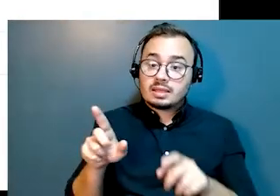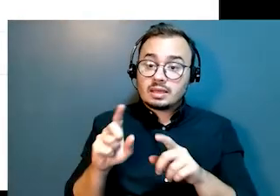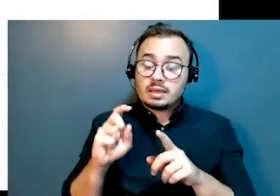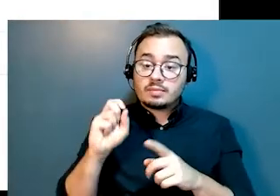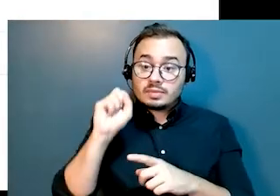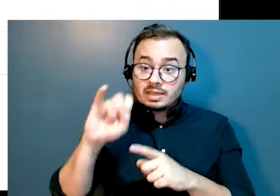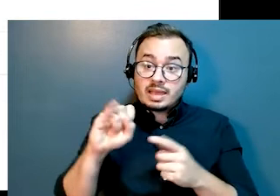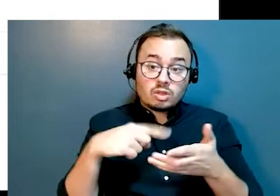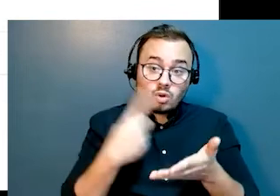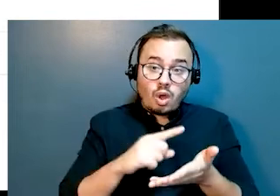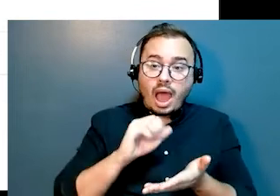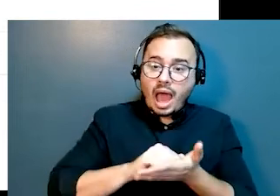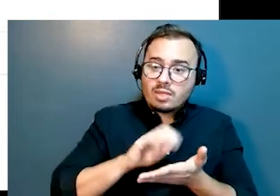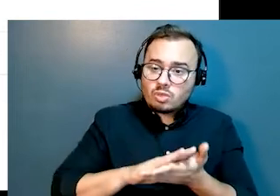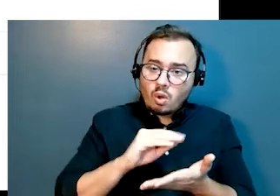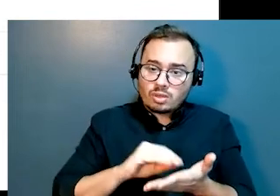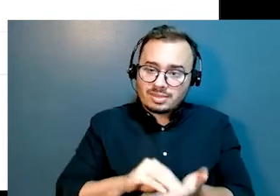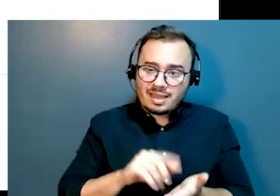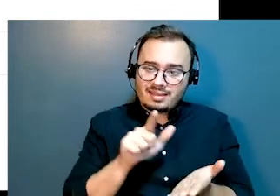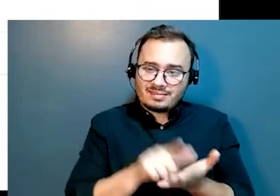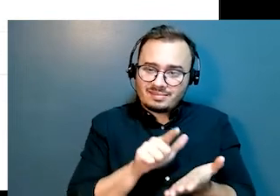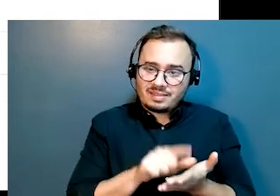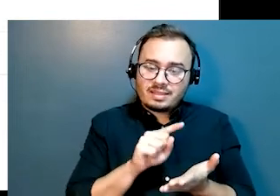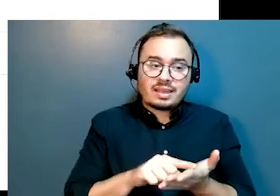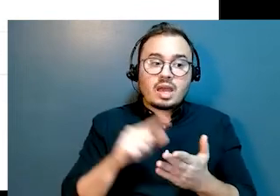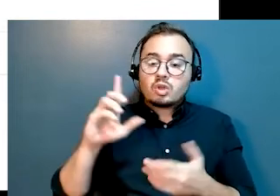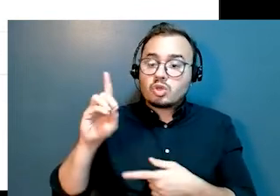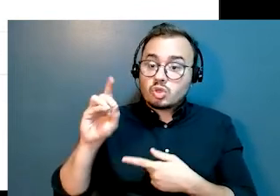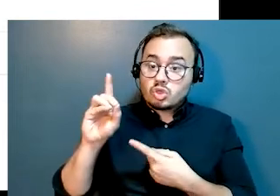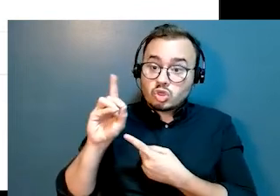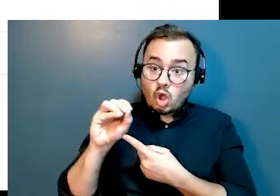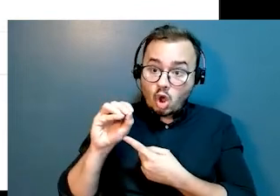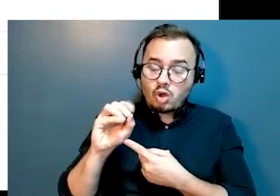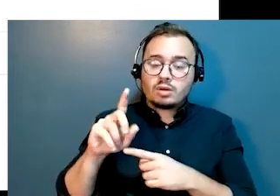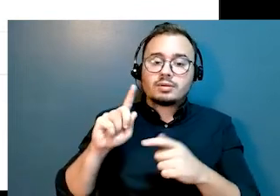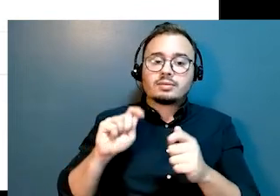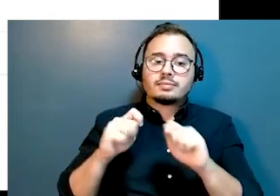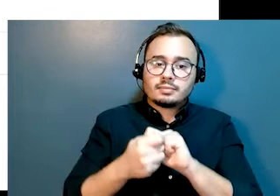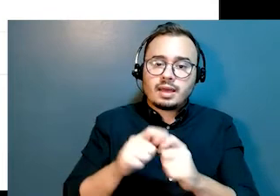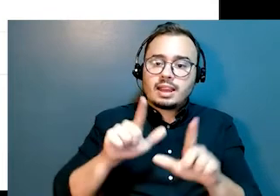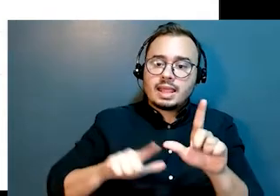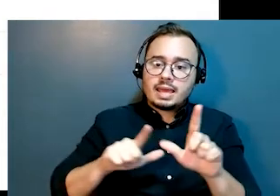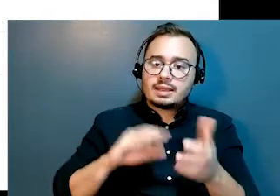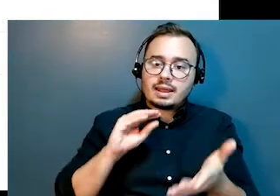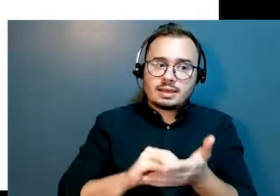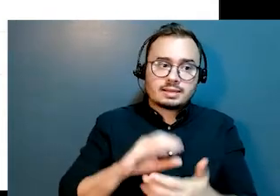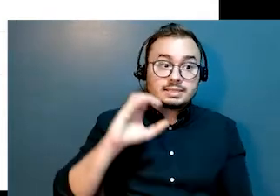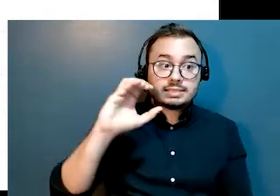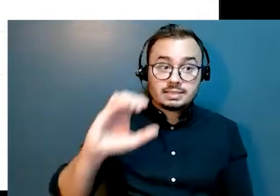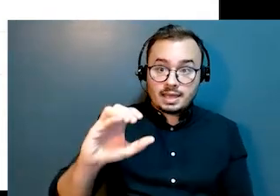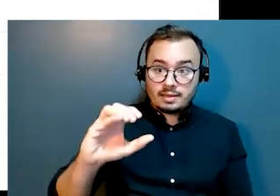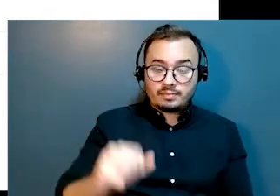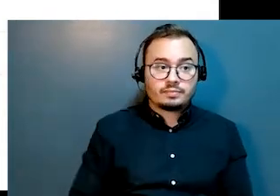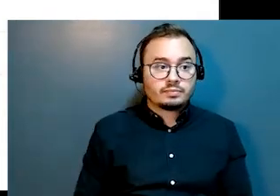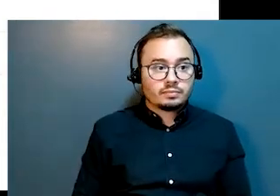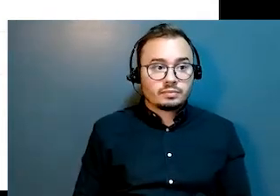na escala de música ocidental, na quarta posição, na quarta oitava, né? Então, se a gente toca aqui, o Sonic